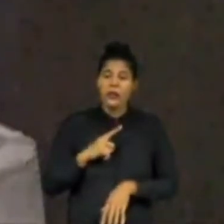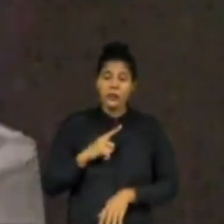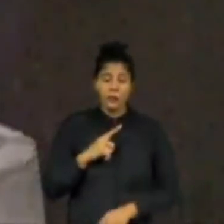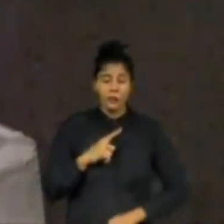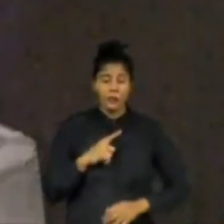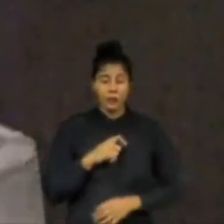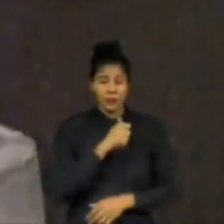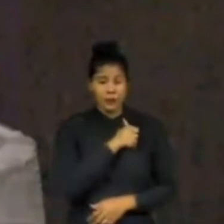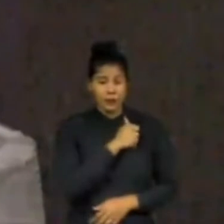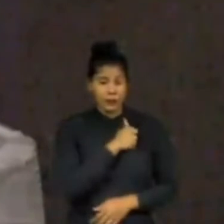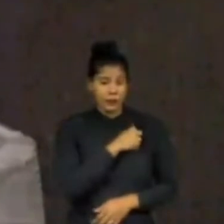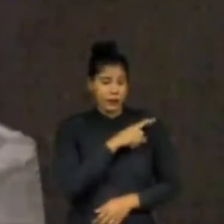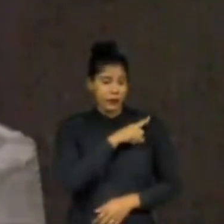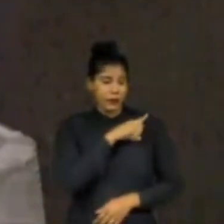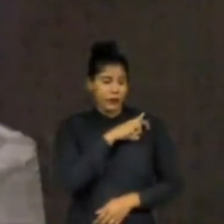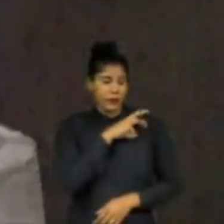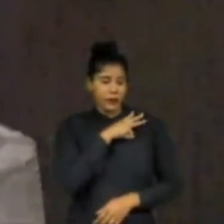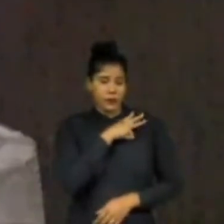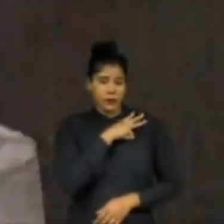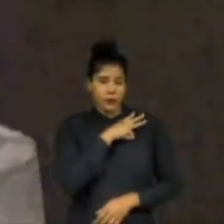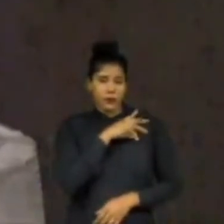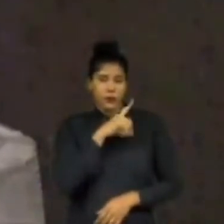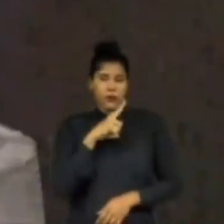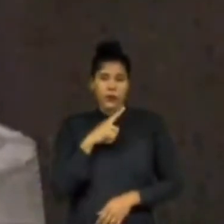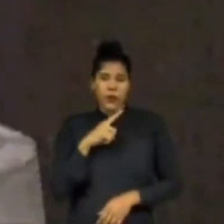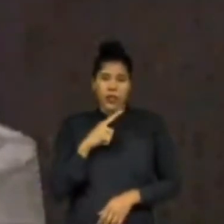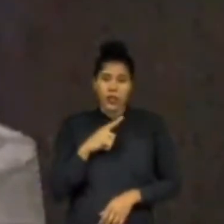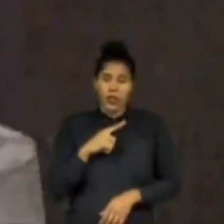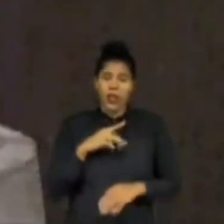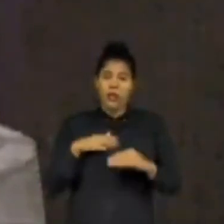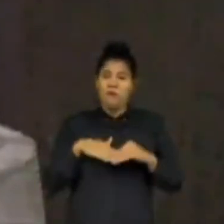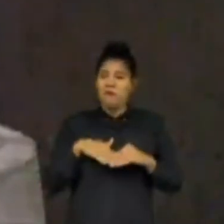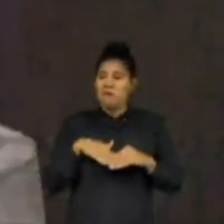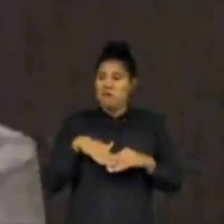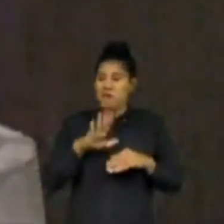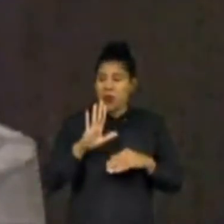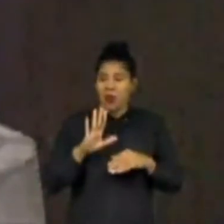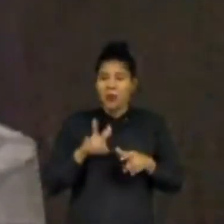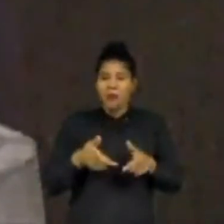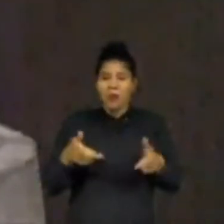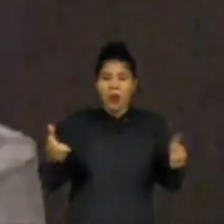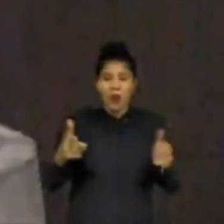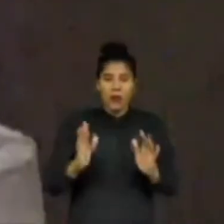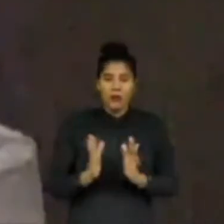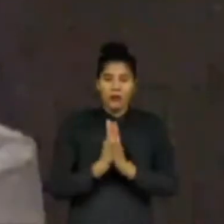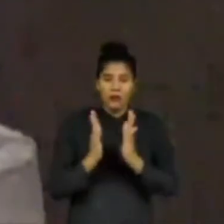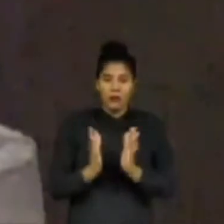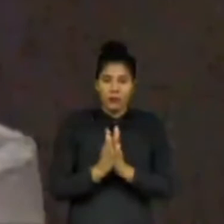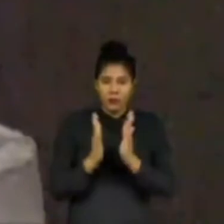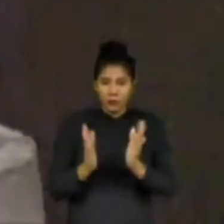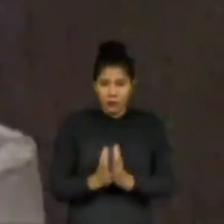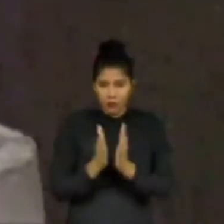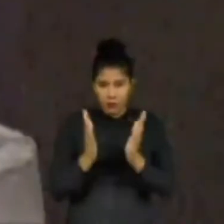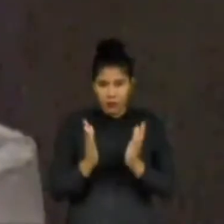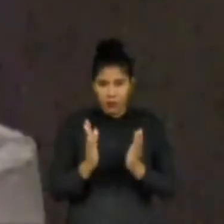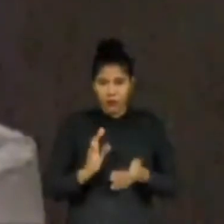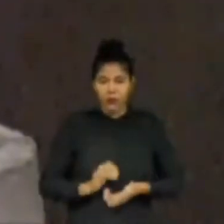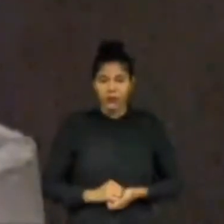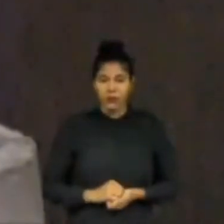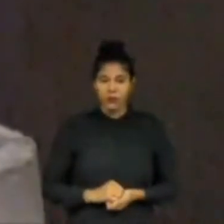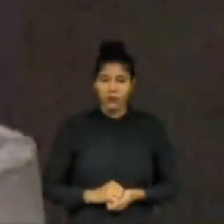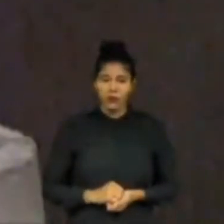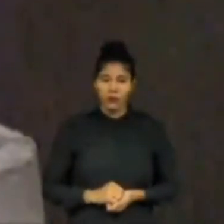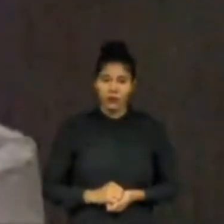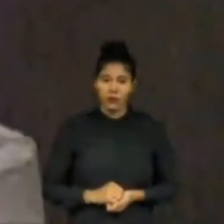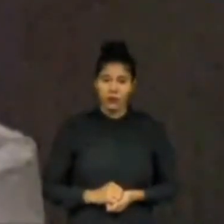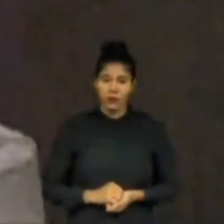médio com perfil socioeconômico, né, mais pauperizado